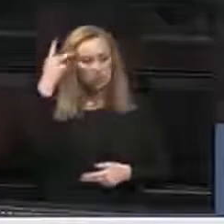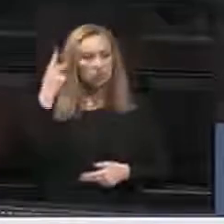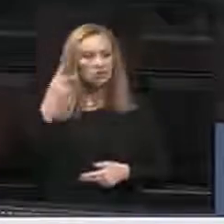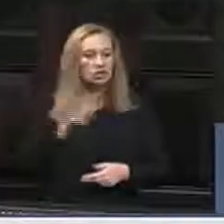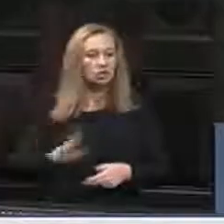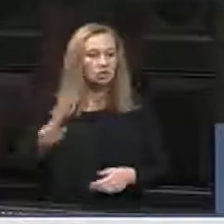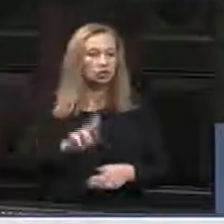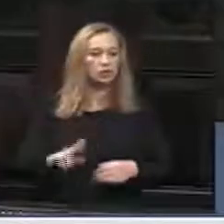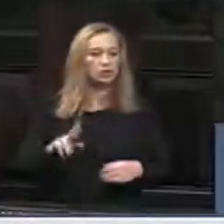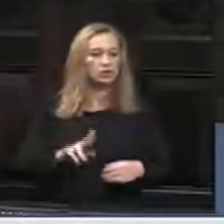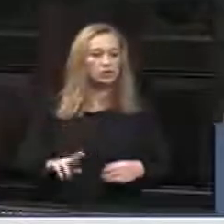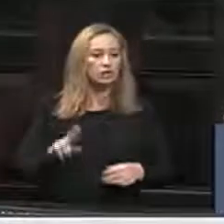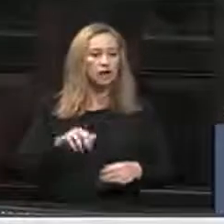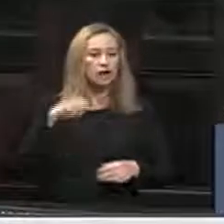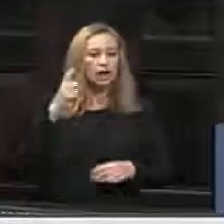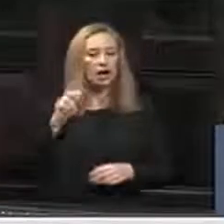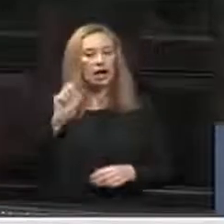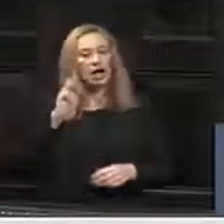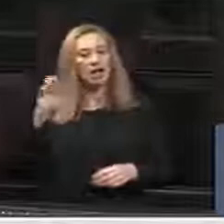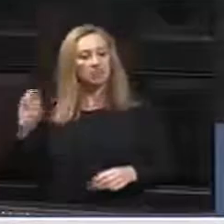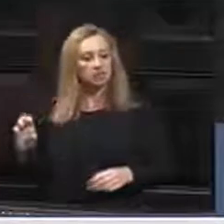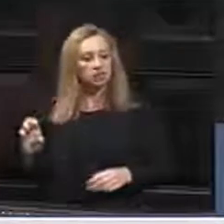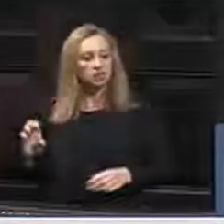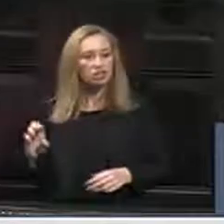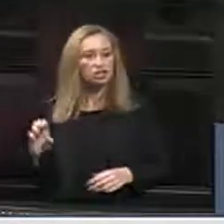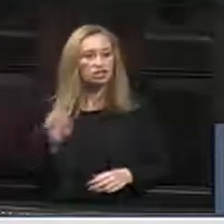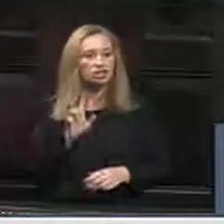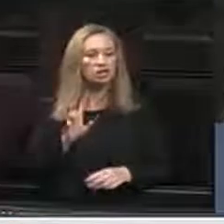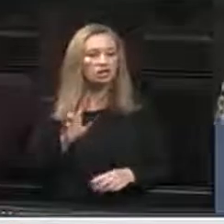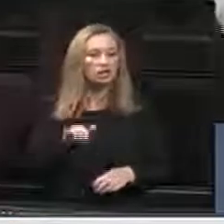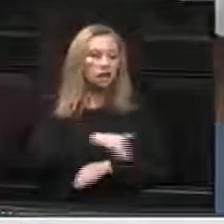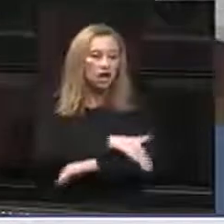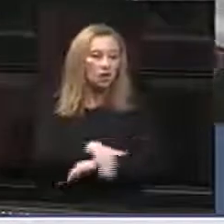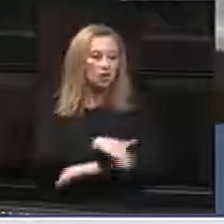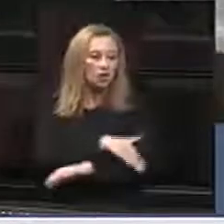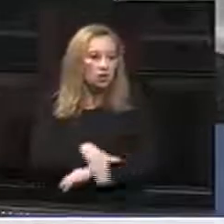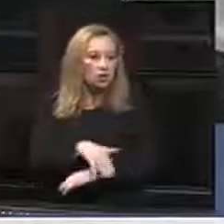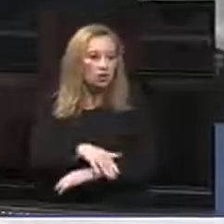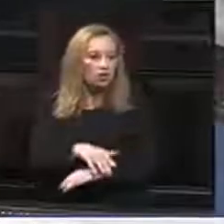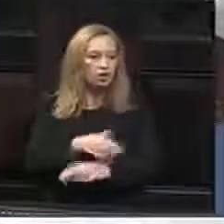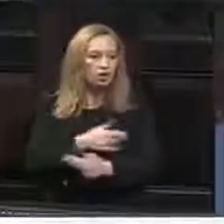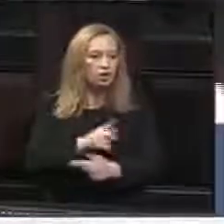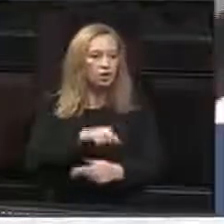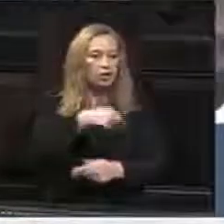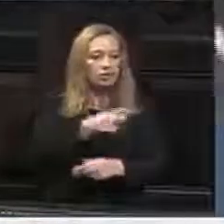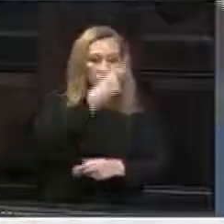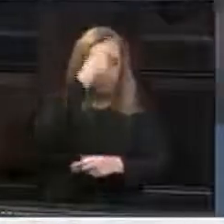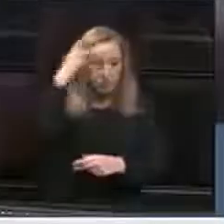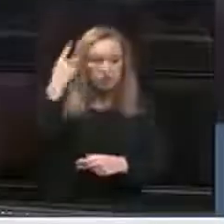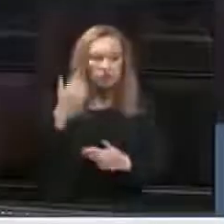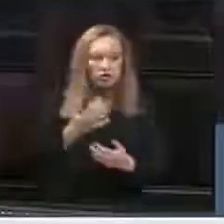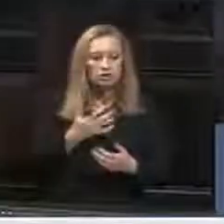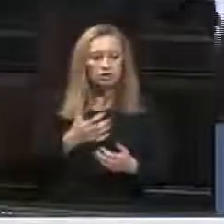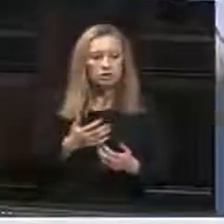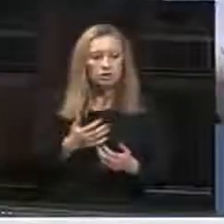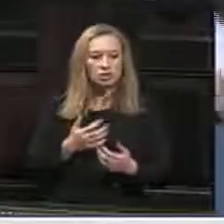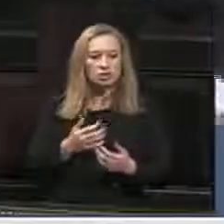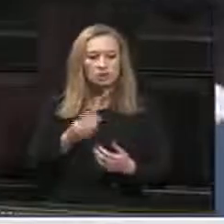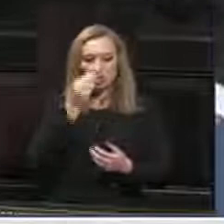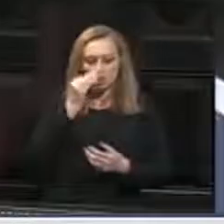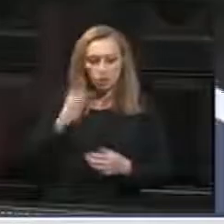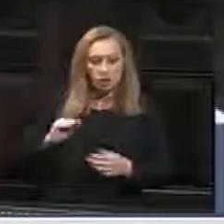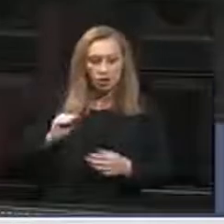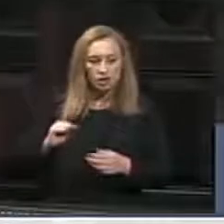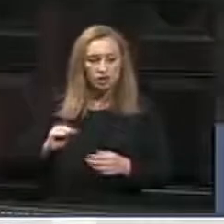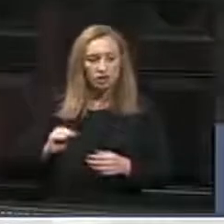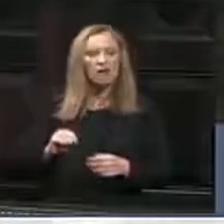rua são reprimidas de forma até muitas das vezes agressiva. Então, esse projeto realmente